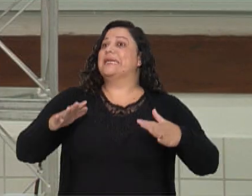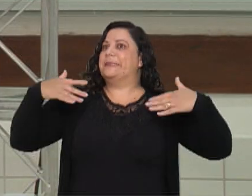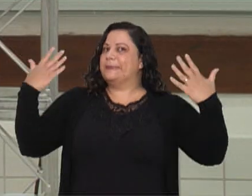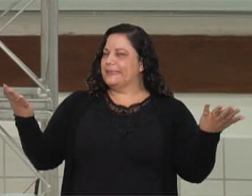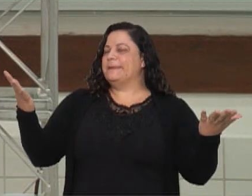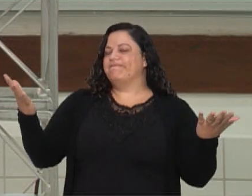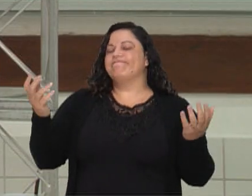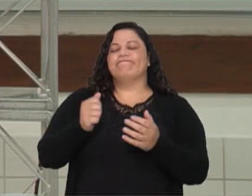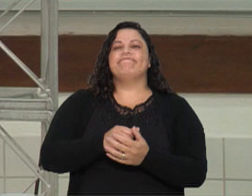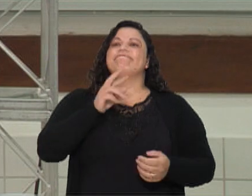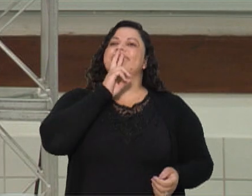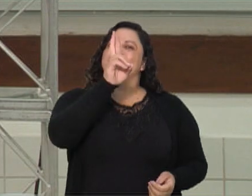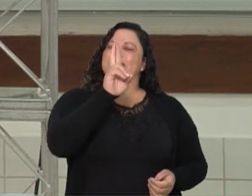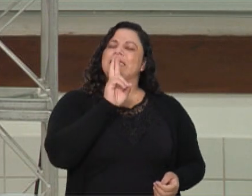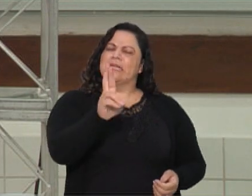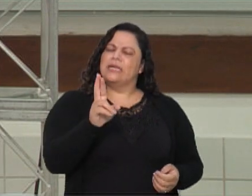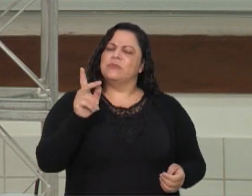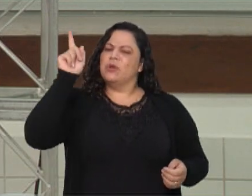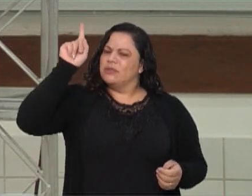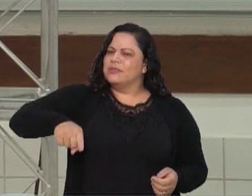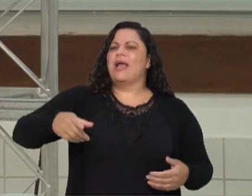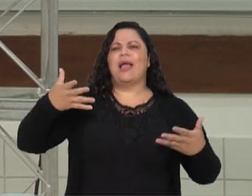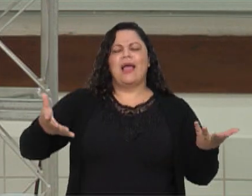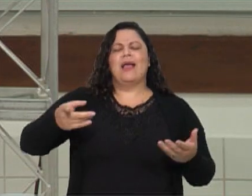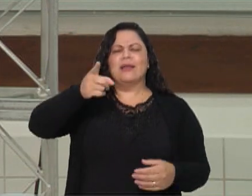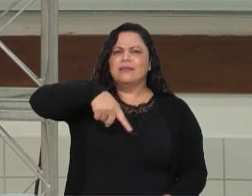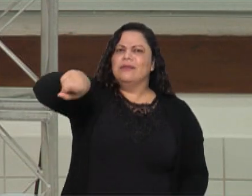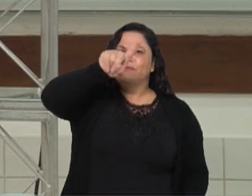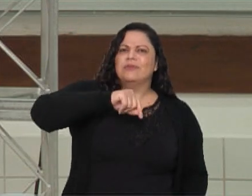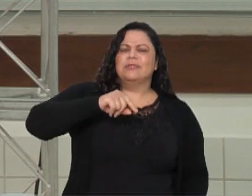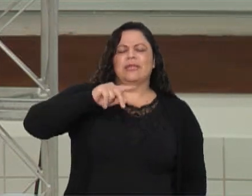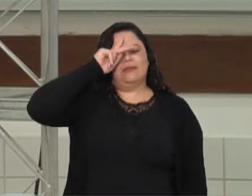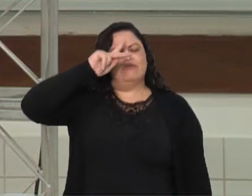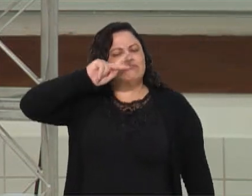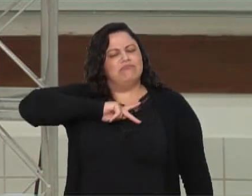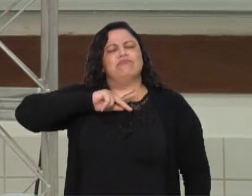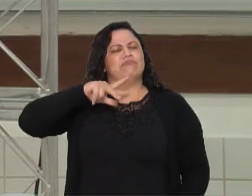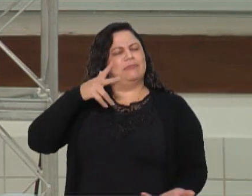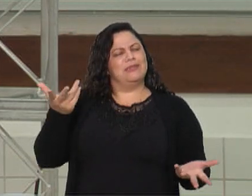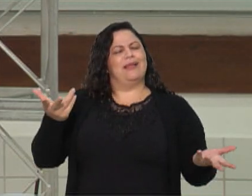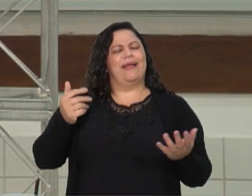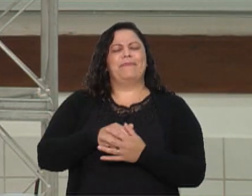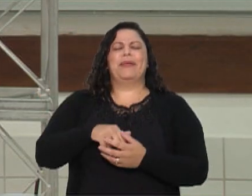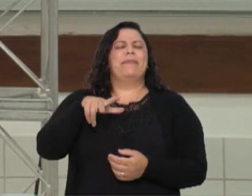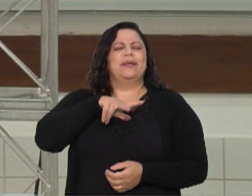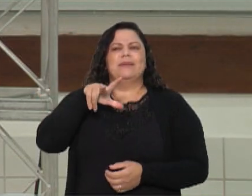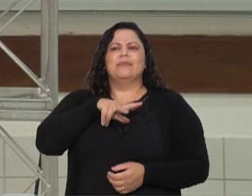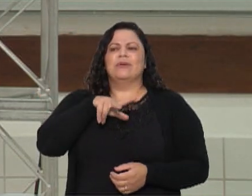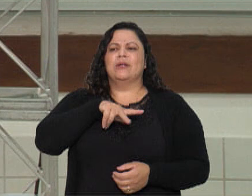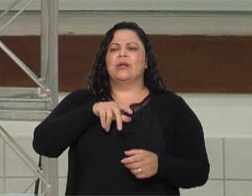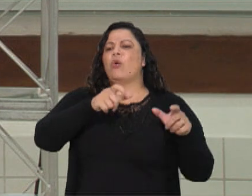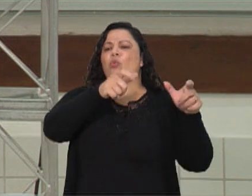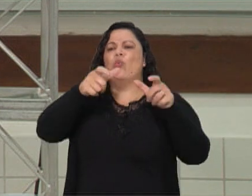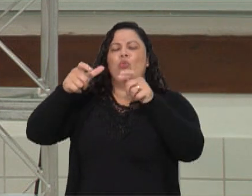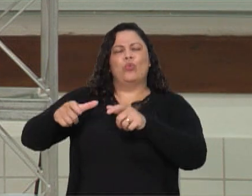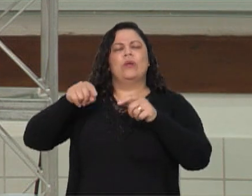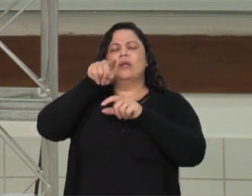Então, pessoal, essa resposta é de vocês, é pessoal, da localidade que você mora, né?